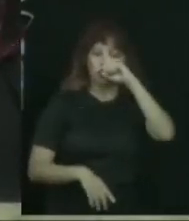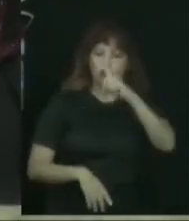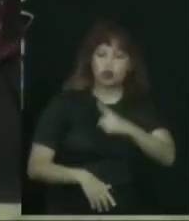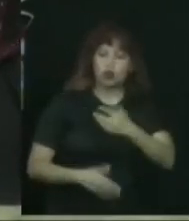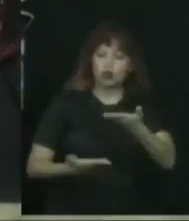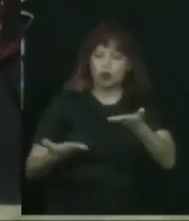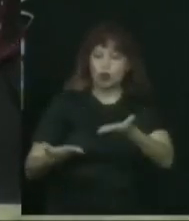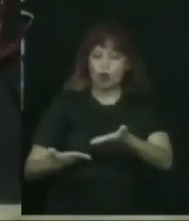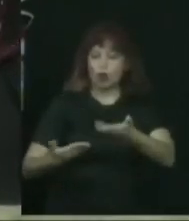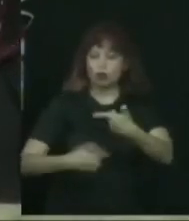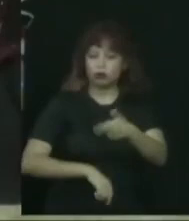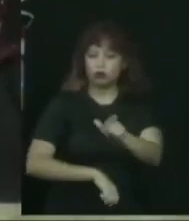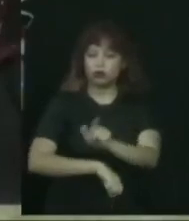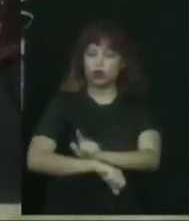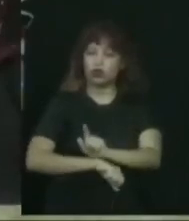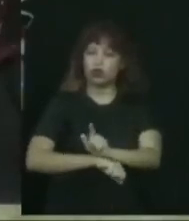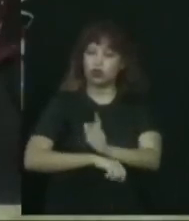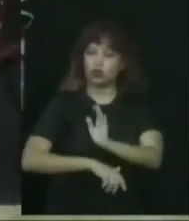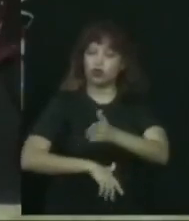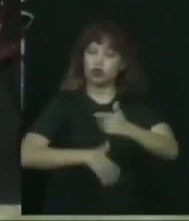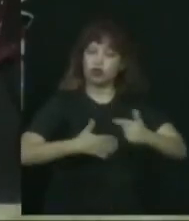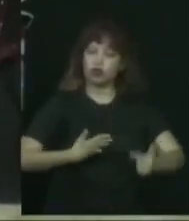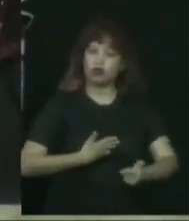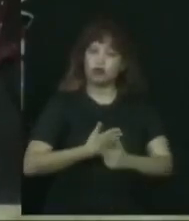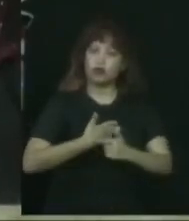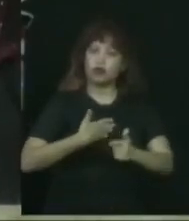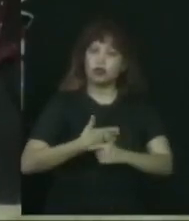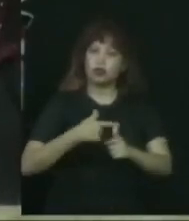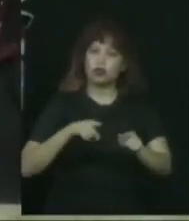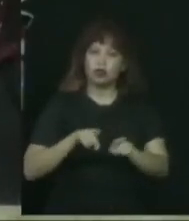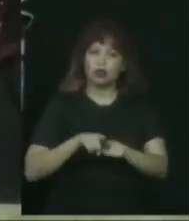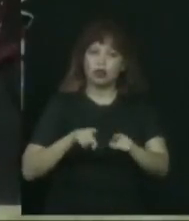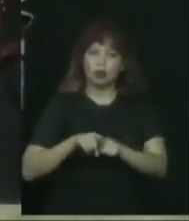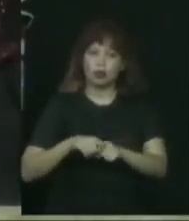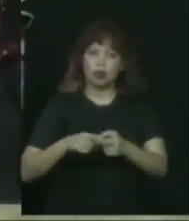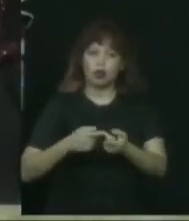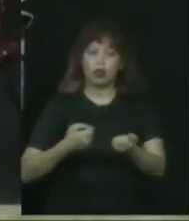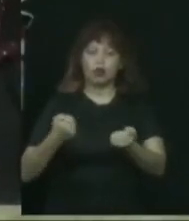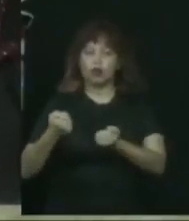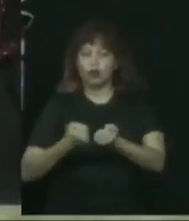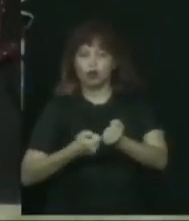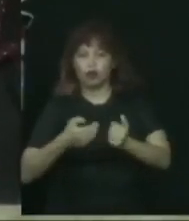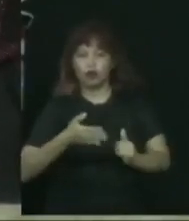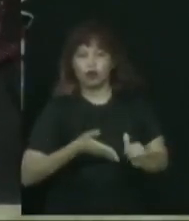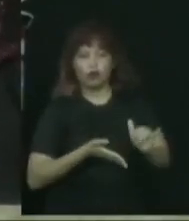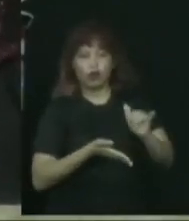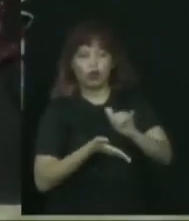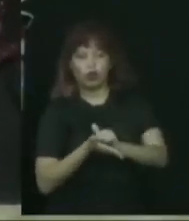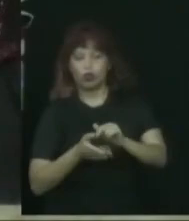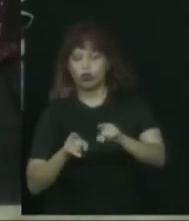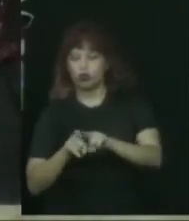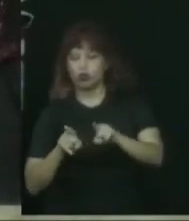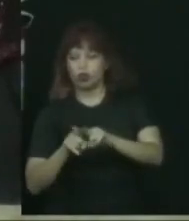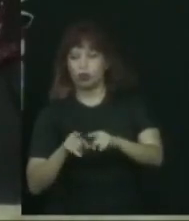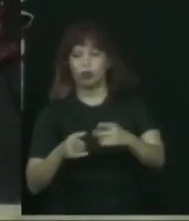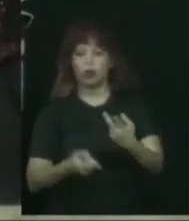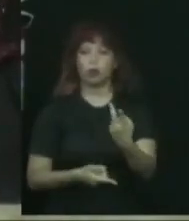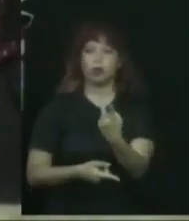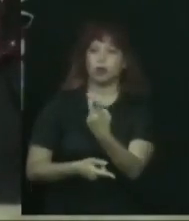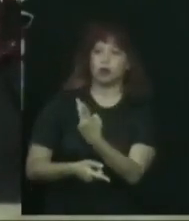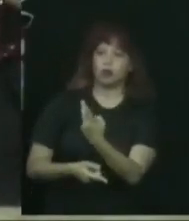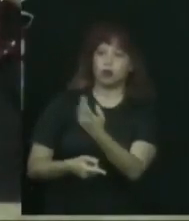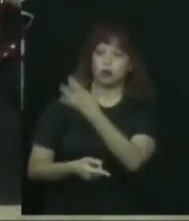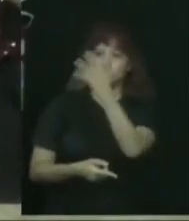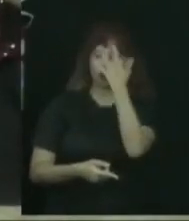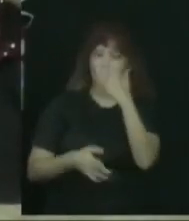se inicia viagens guiadas por Léo Carvalho e por Germana a conclusão de uma tese